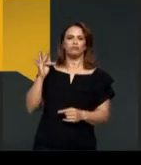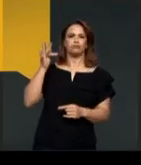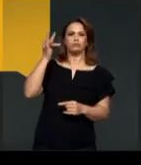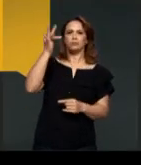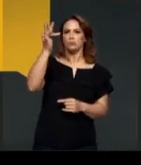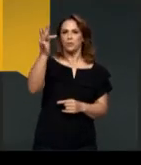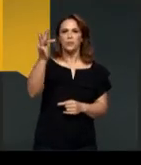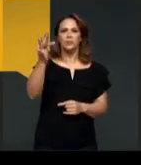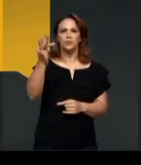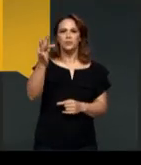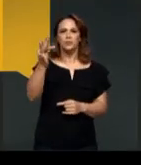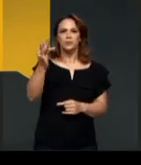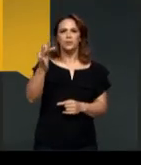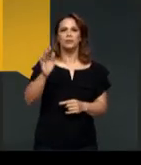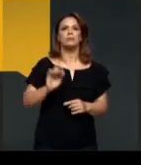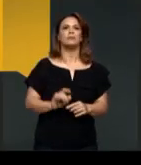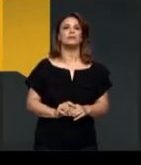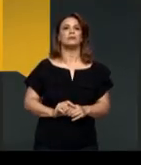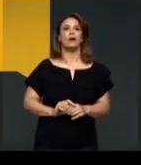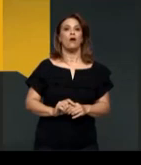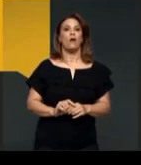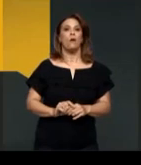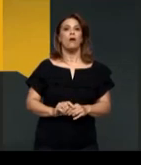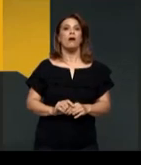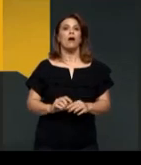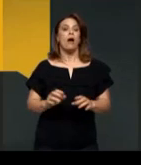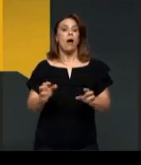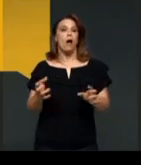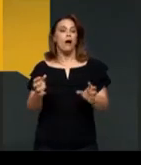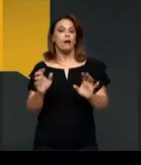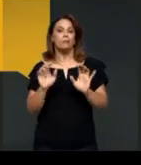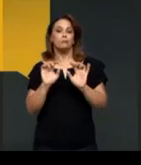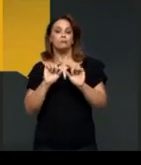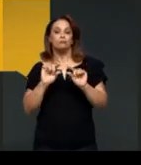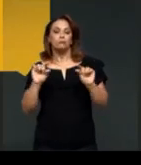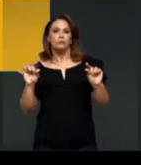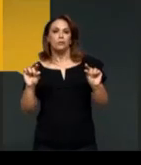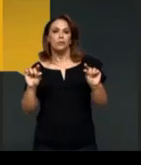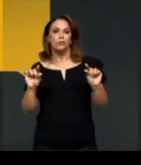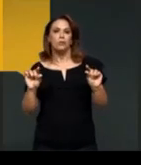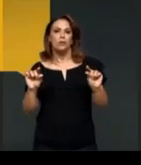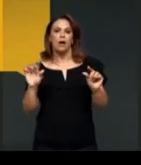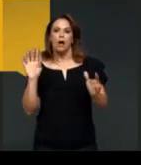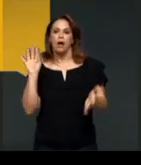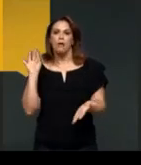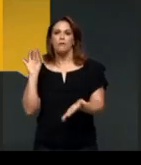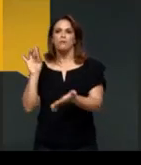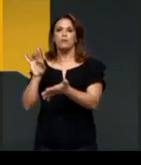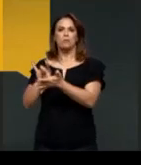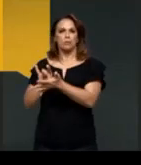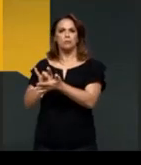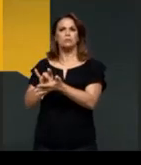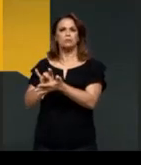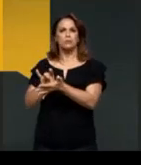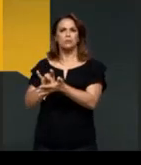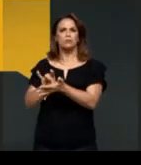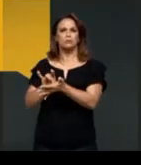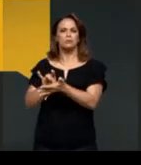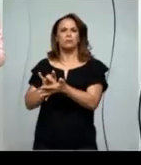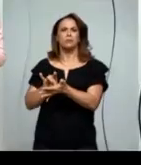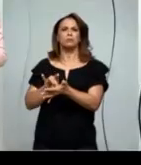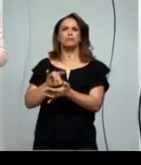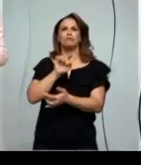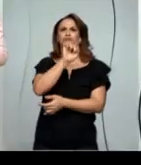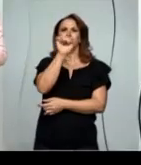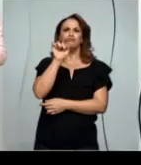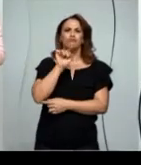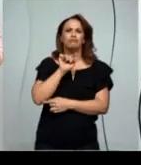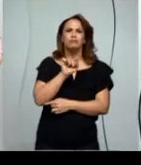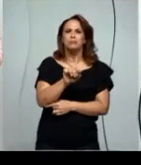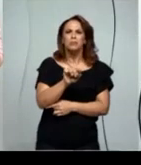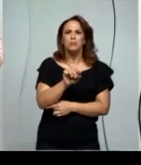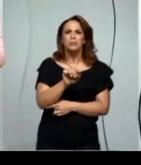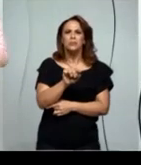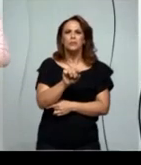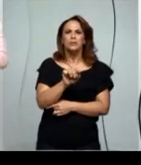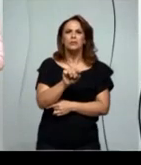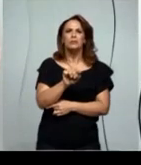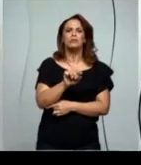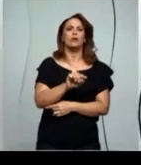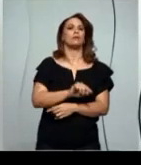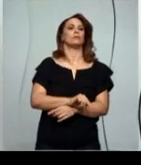formas afirmativa, negativa e interrogativa do passado simples e vamos trabalhar um pouco com o futuro com